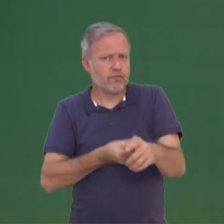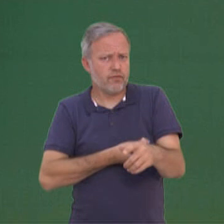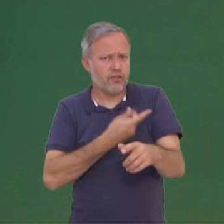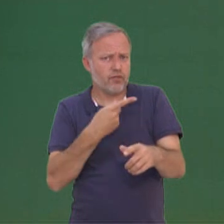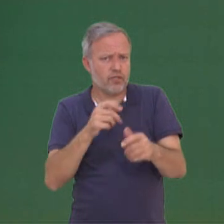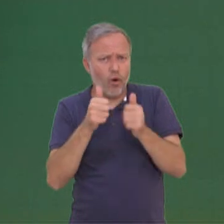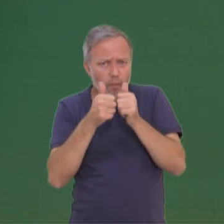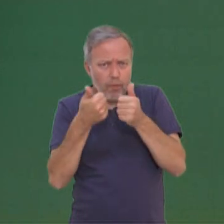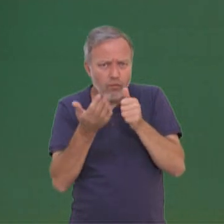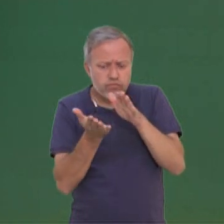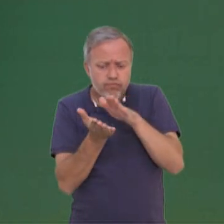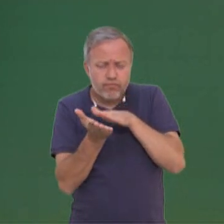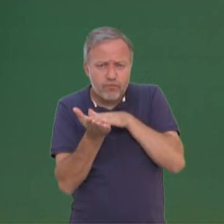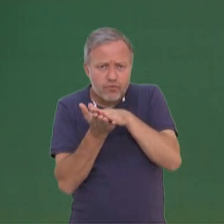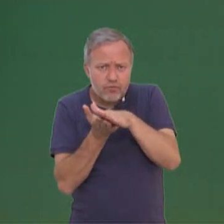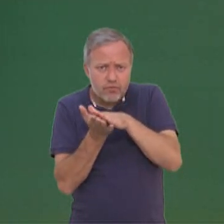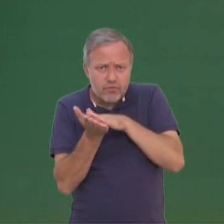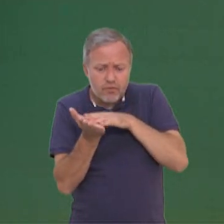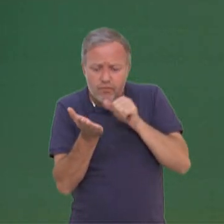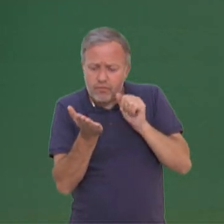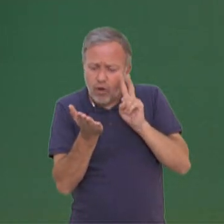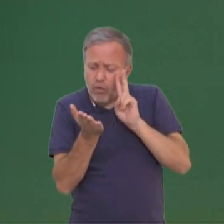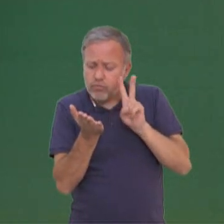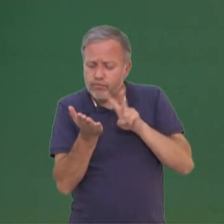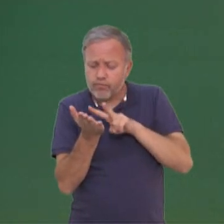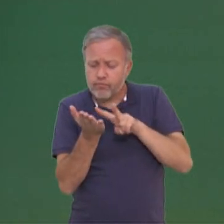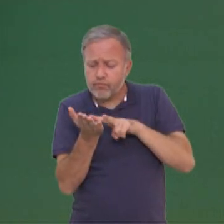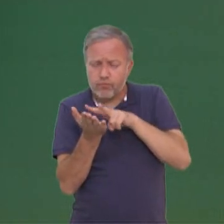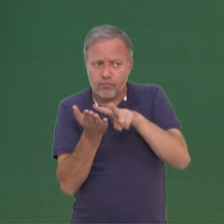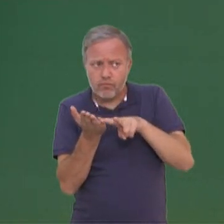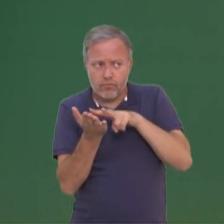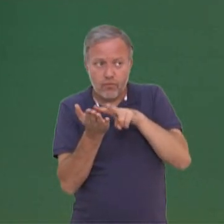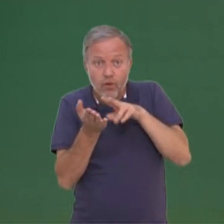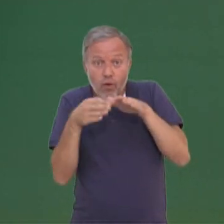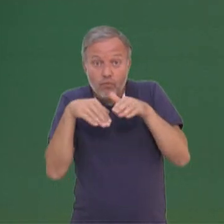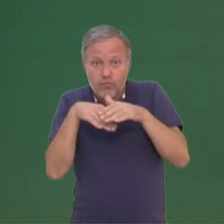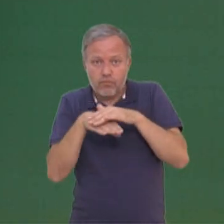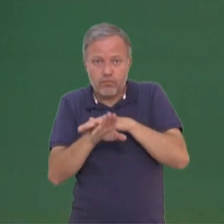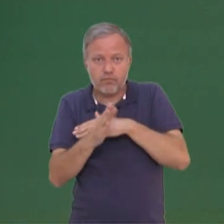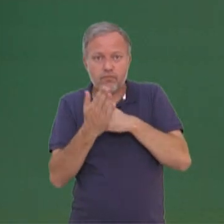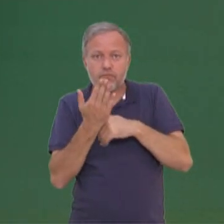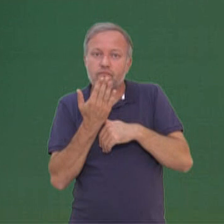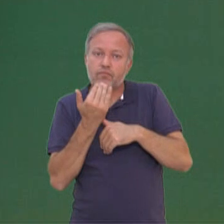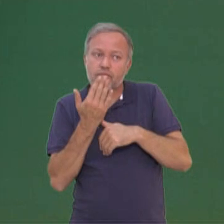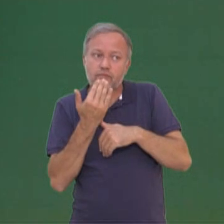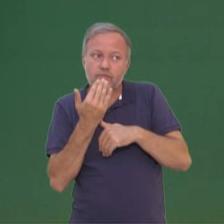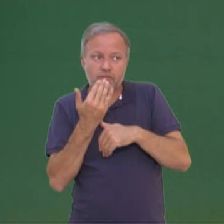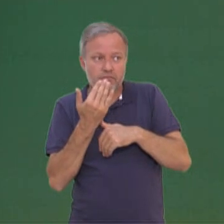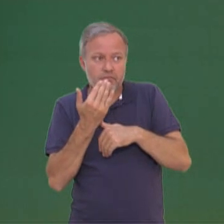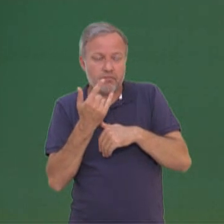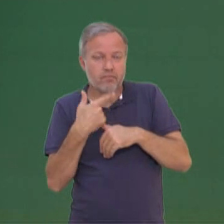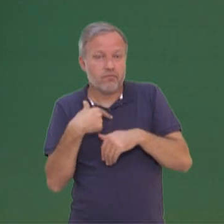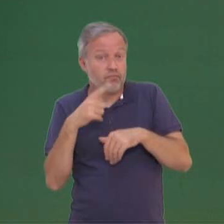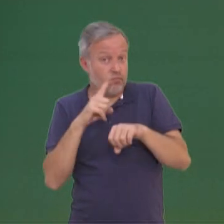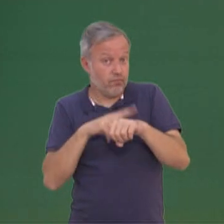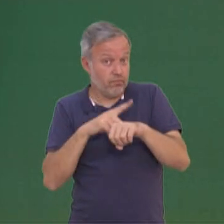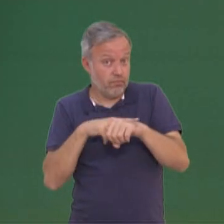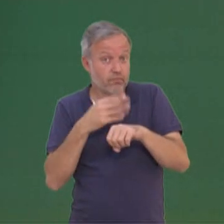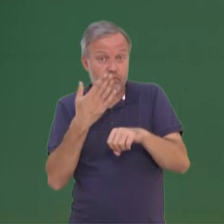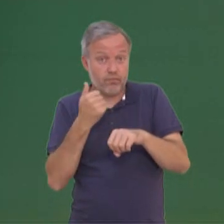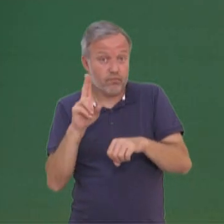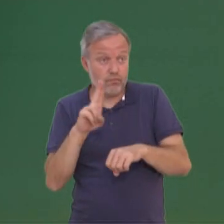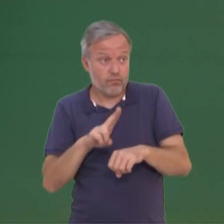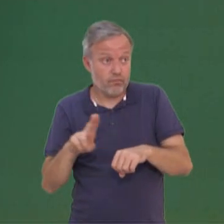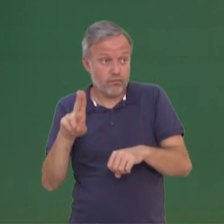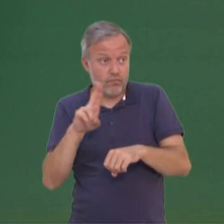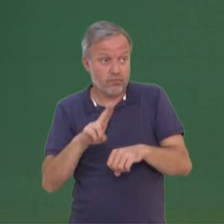sabia. Por isso é muito importante ter cuidado com a maneira com que você conserva os alimentos e com o prazo para consumi-los.